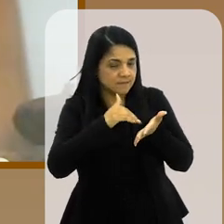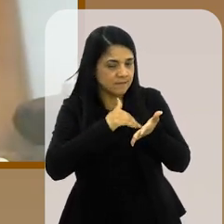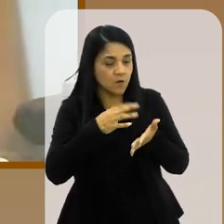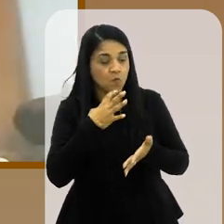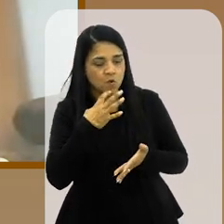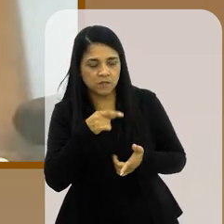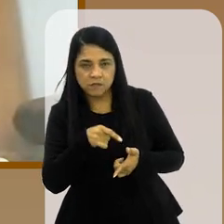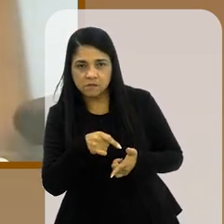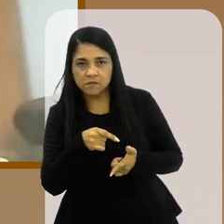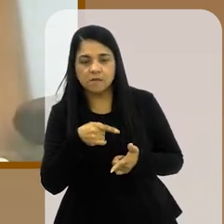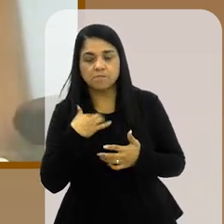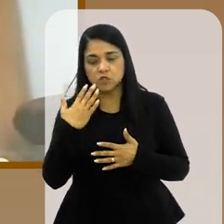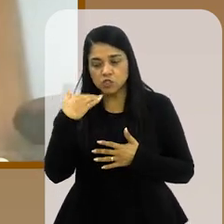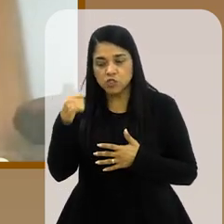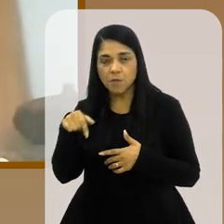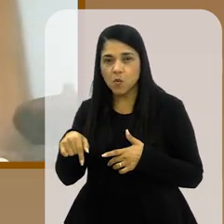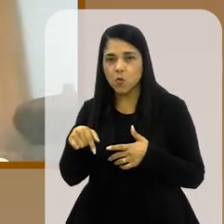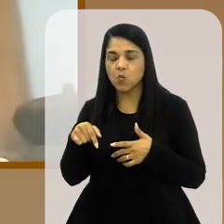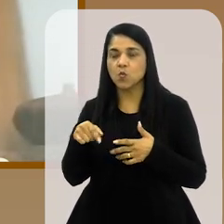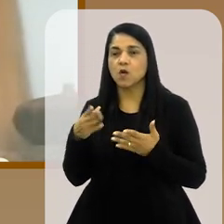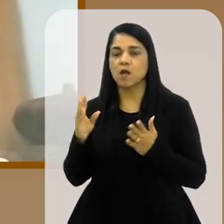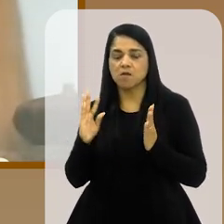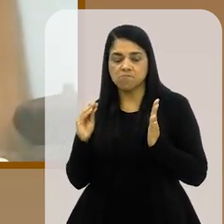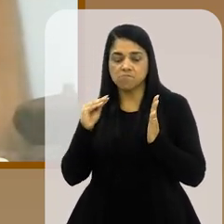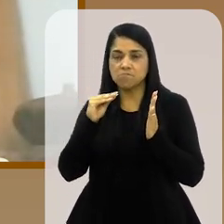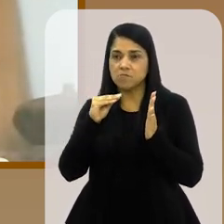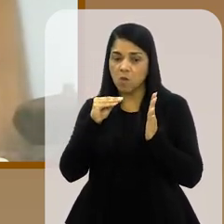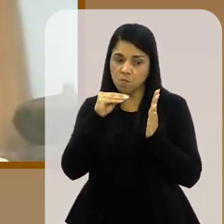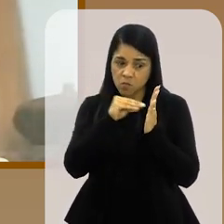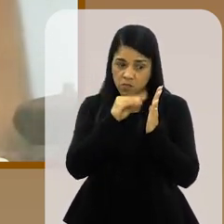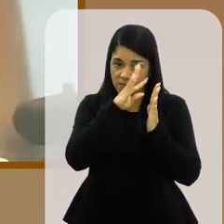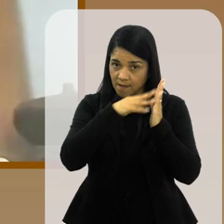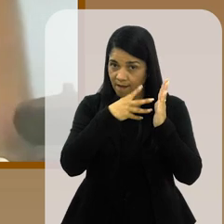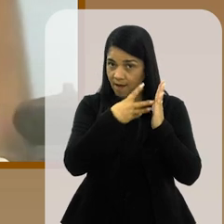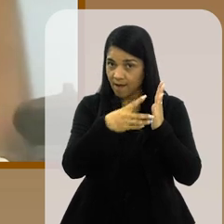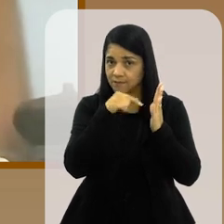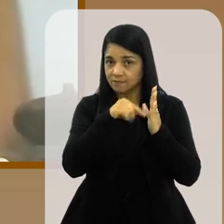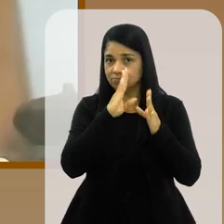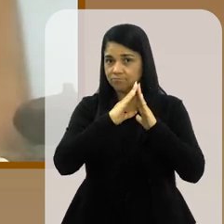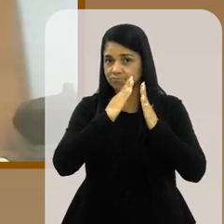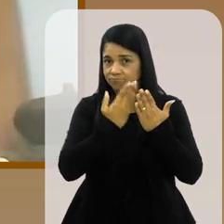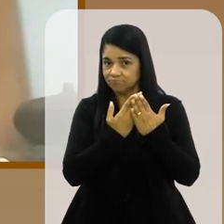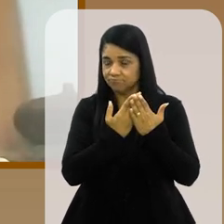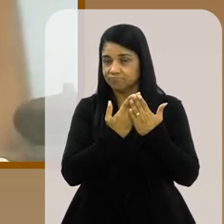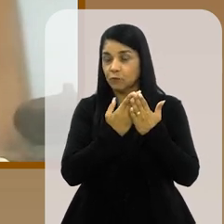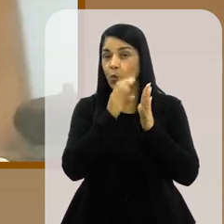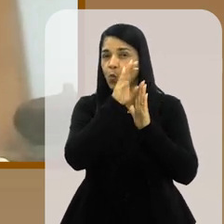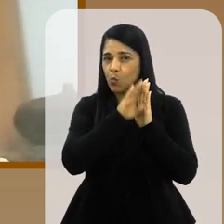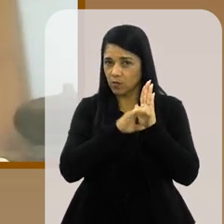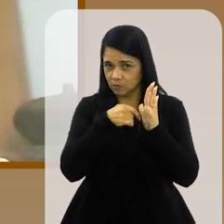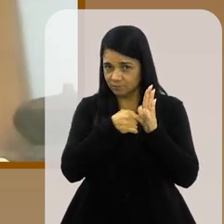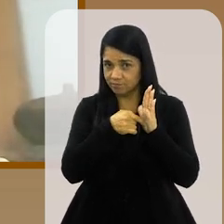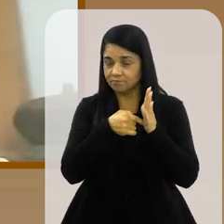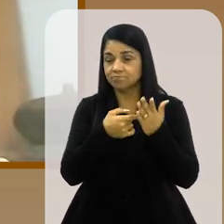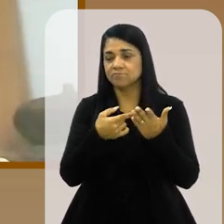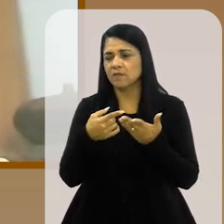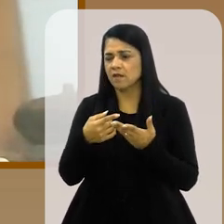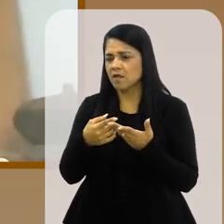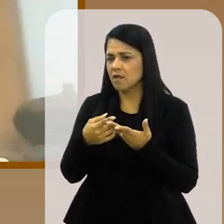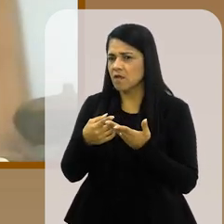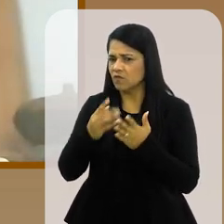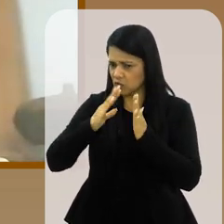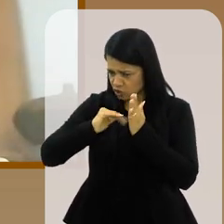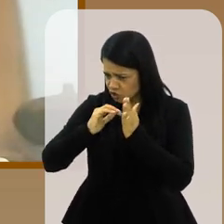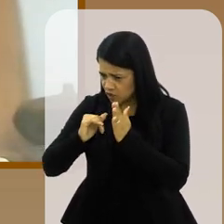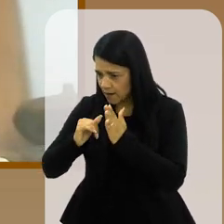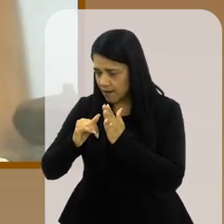na grade e aí ela me falou. Mas eu falei, você tem que botar na grade. Aí ela falou, mas então eu vou ter que tirar alguma coisa? Eu